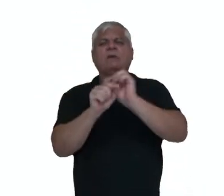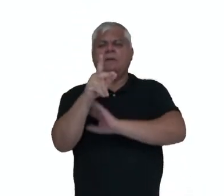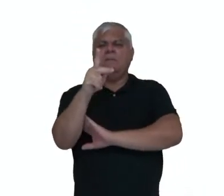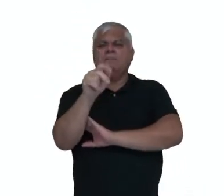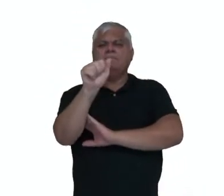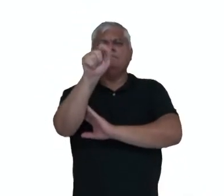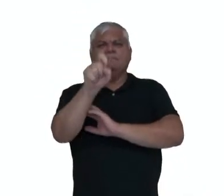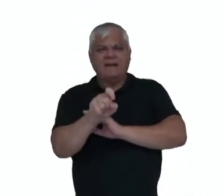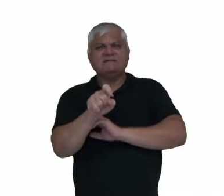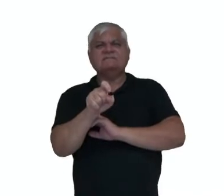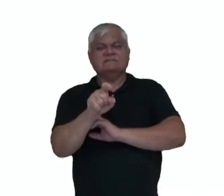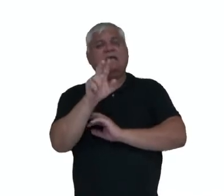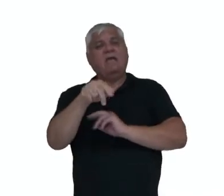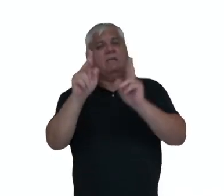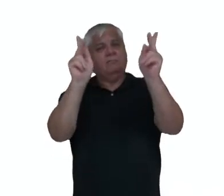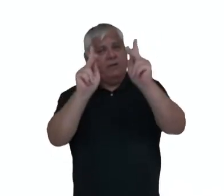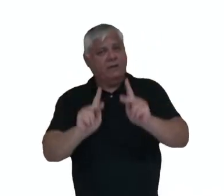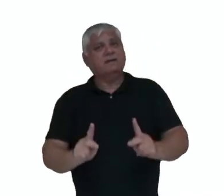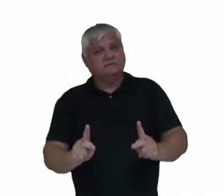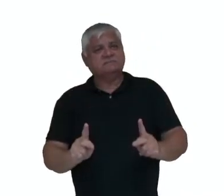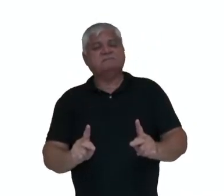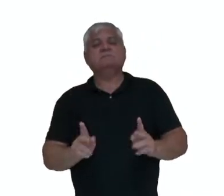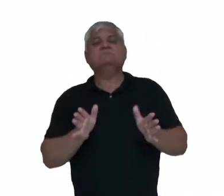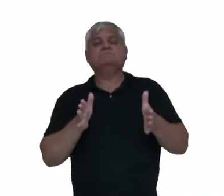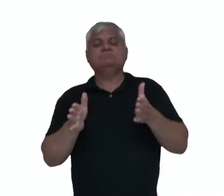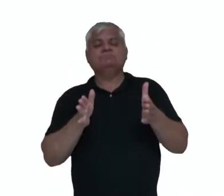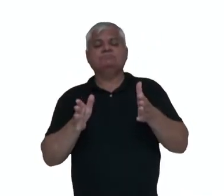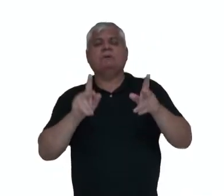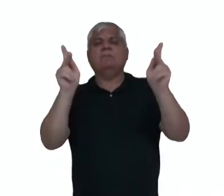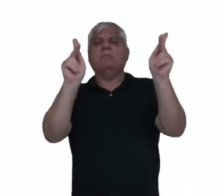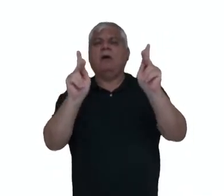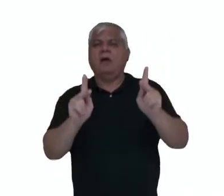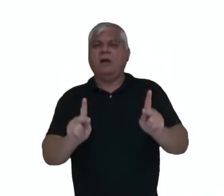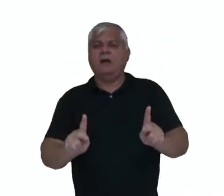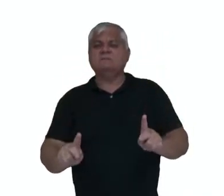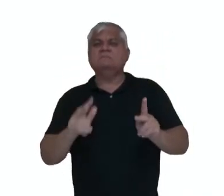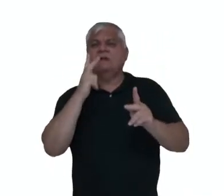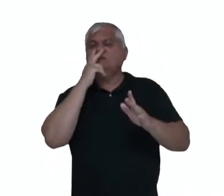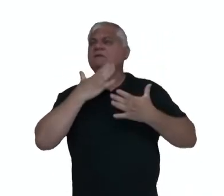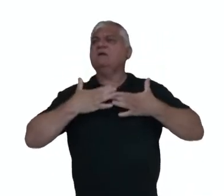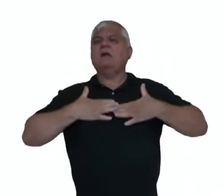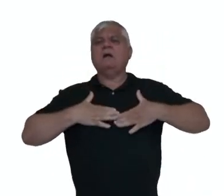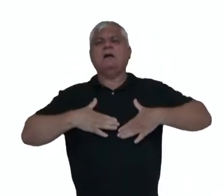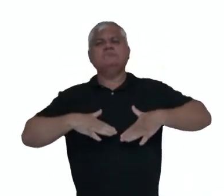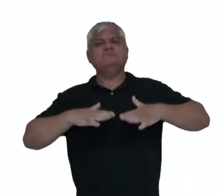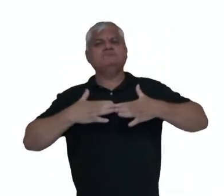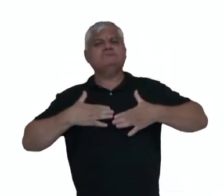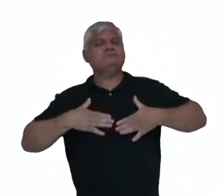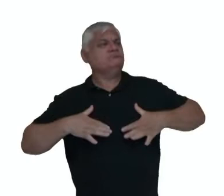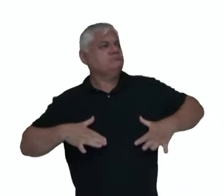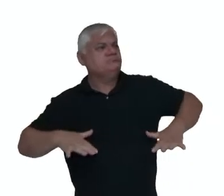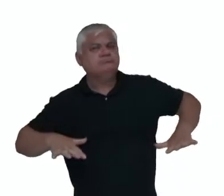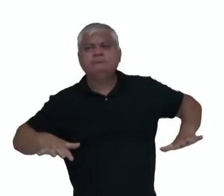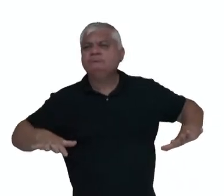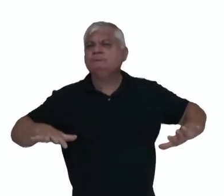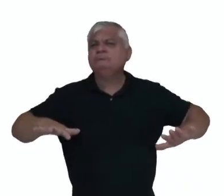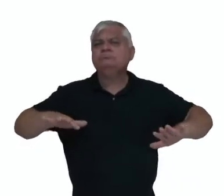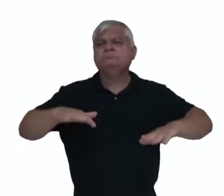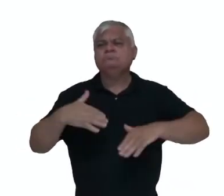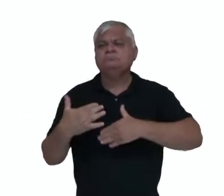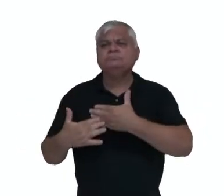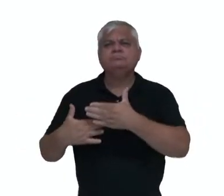ou a paz romana, que é um período de estabilidade, né, marcado pelo desenvolvimento